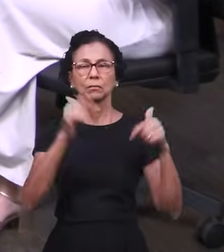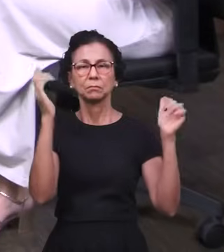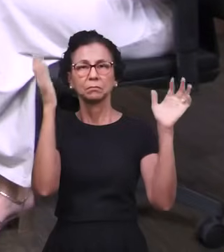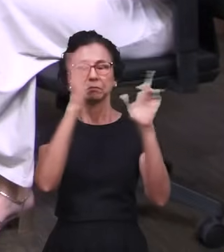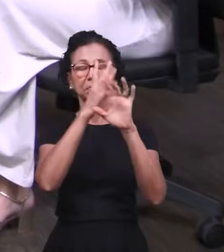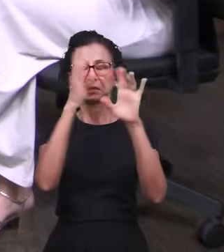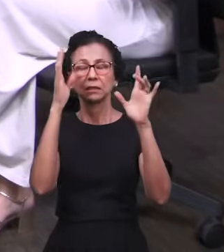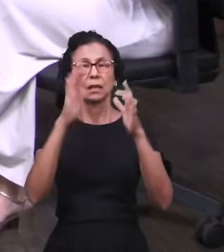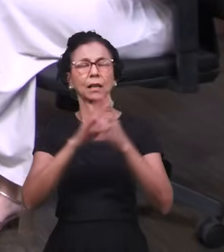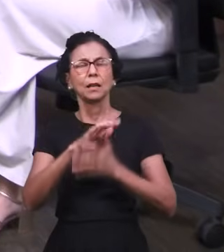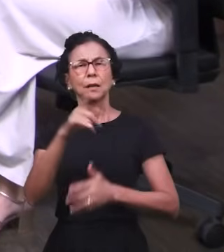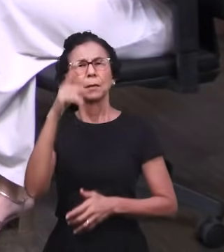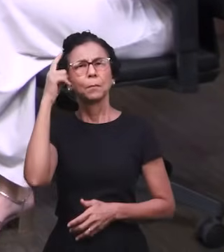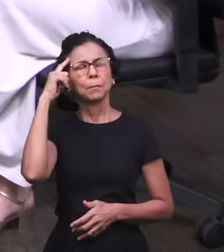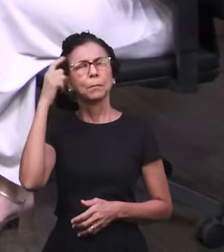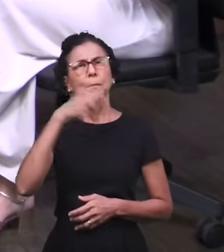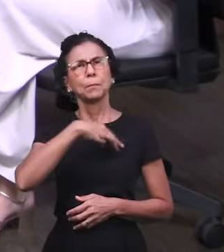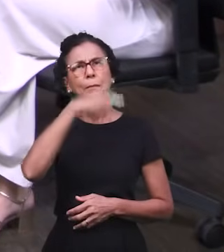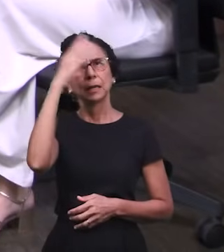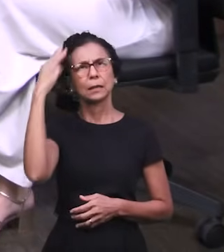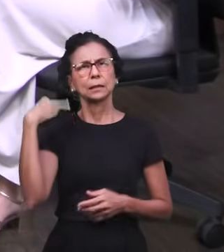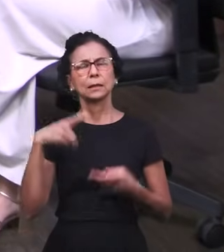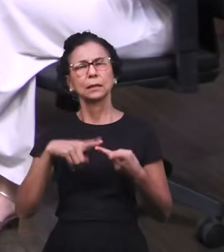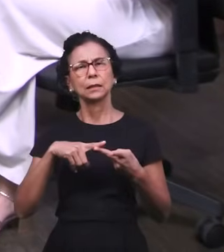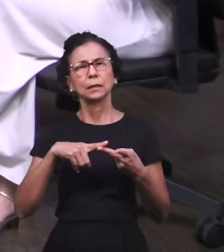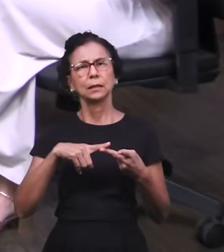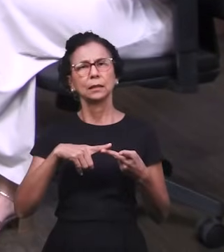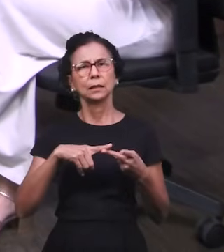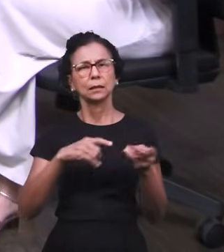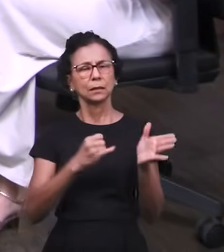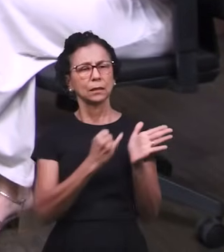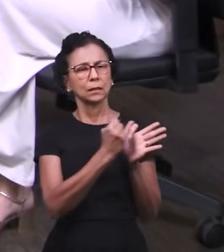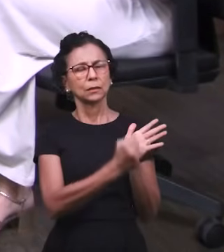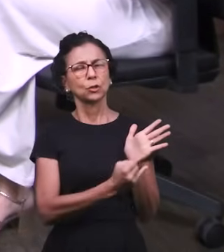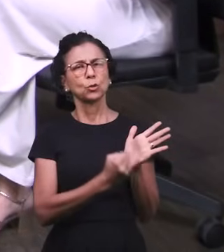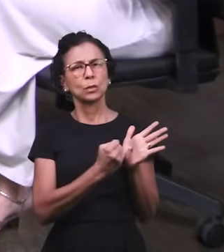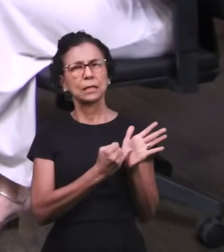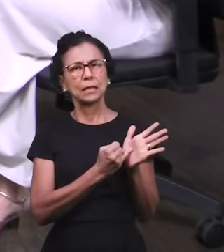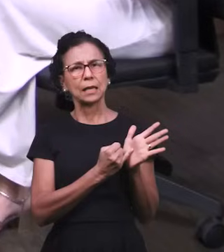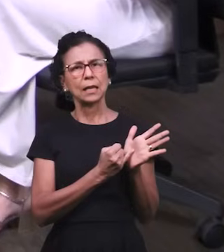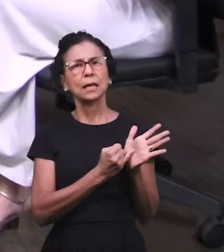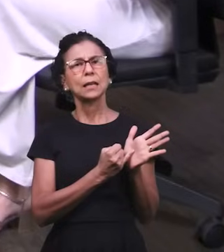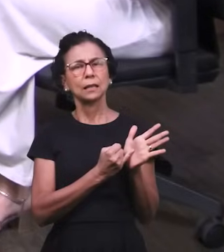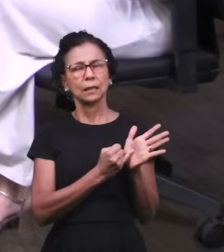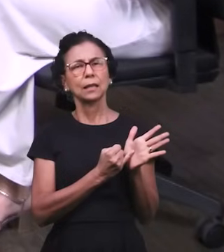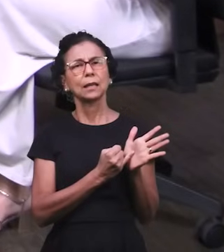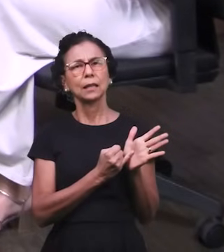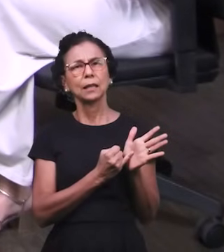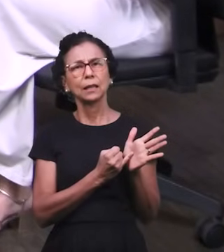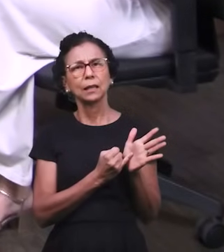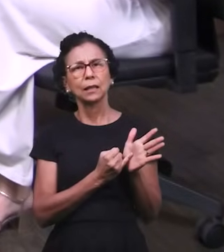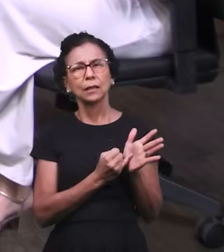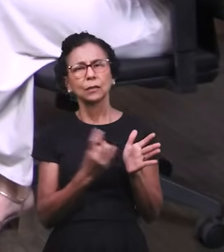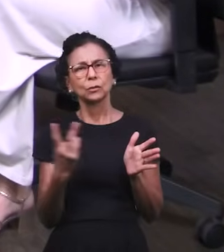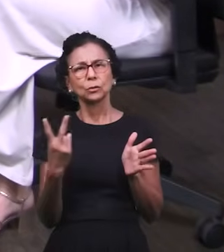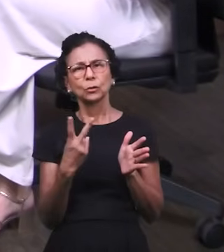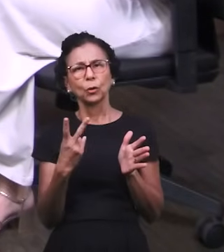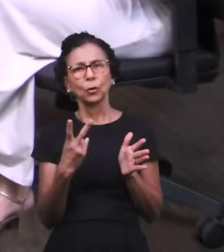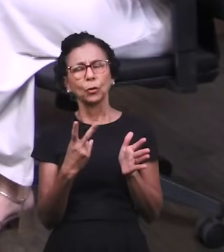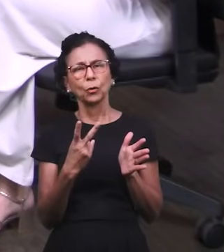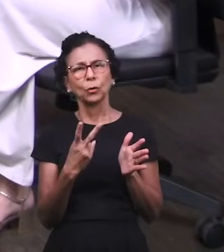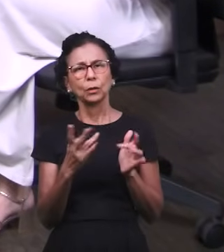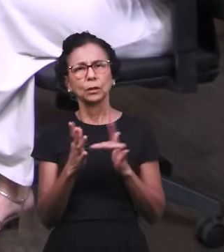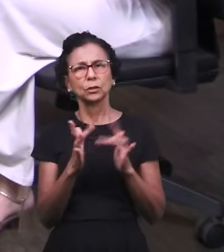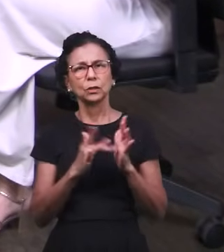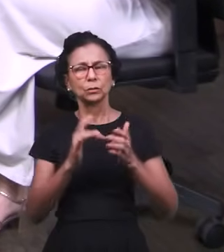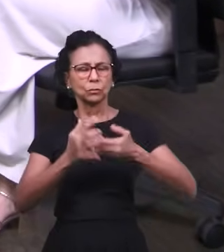recém-nascido, né? E as pessoas vivendo normalmente, cuidando dos seus negócios, cuidando da vida, e o Salvador